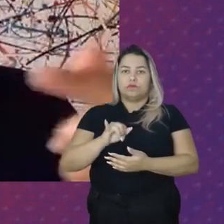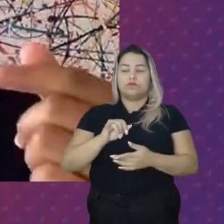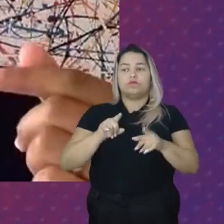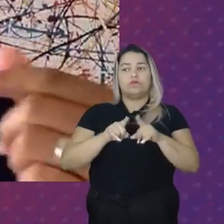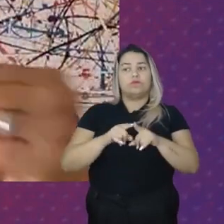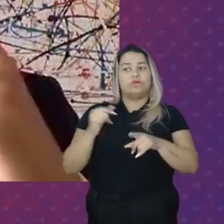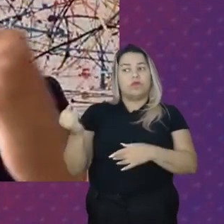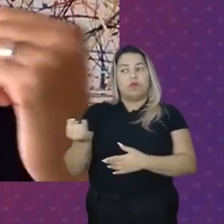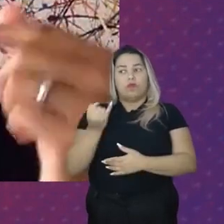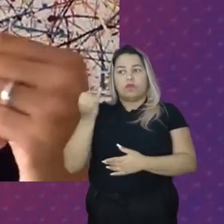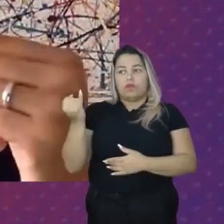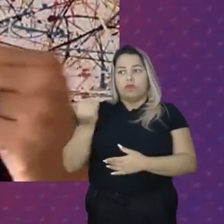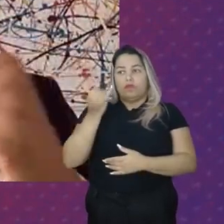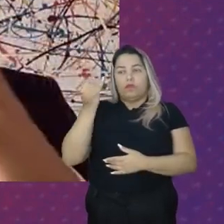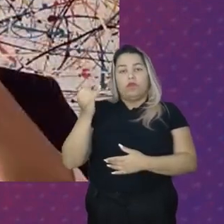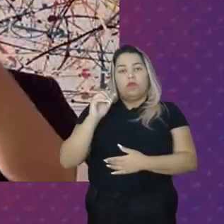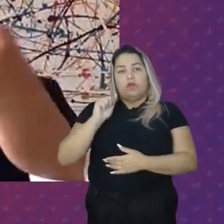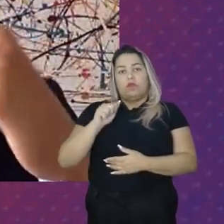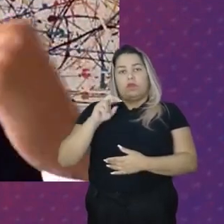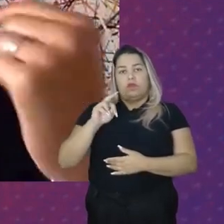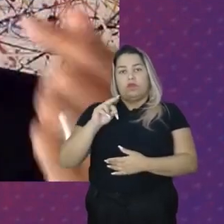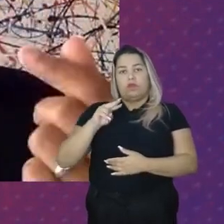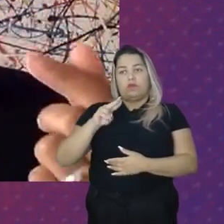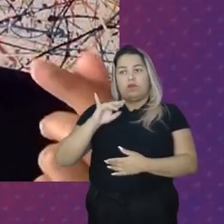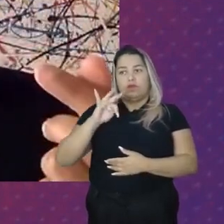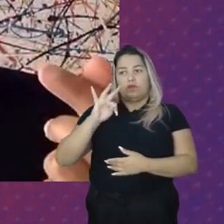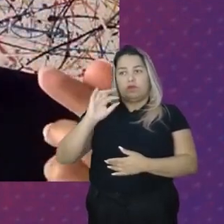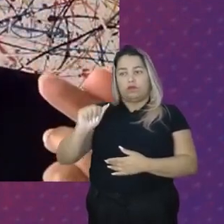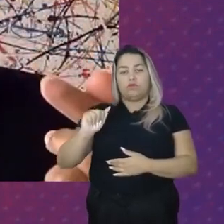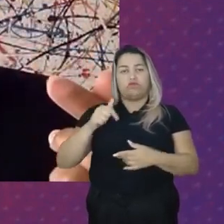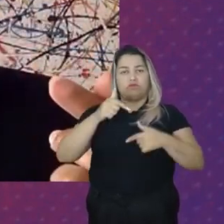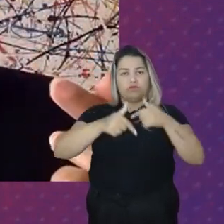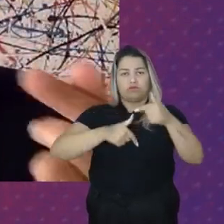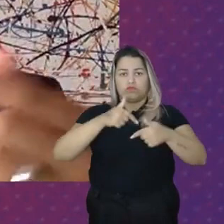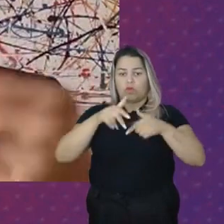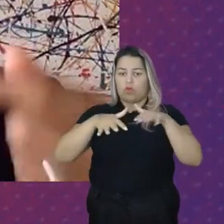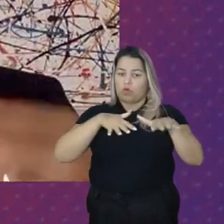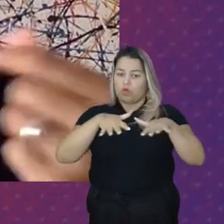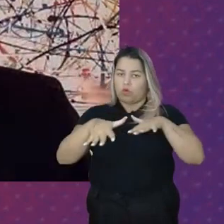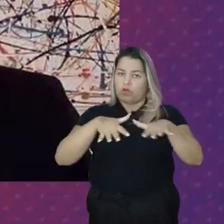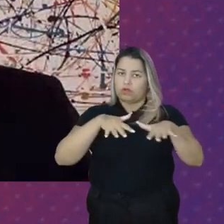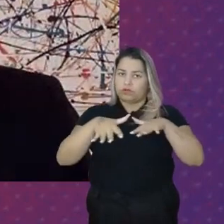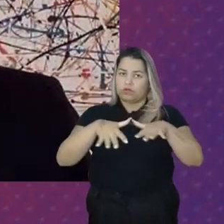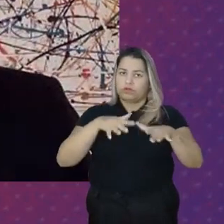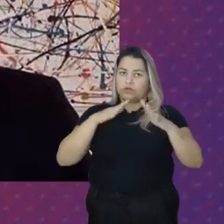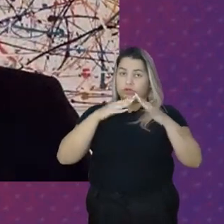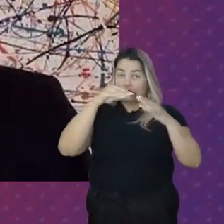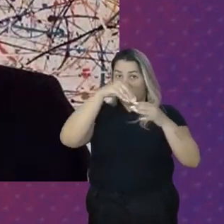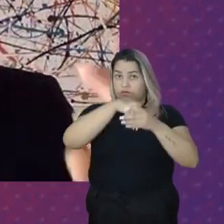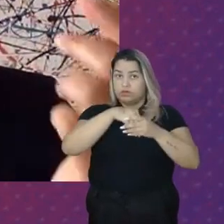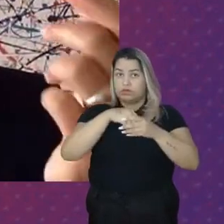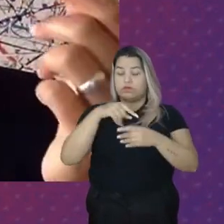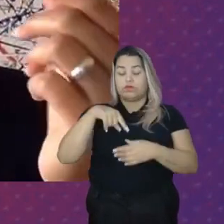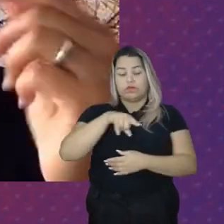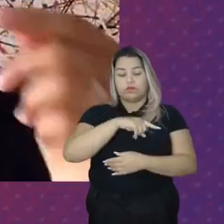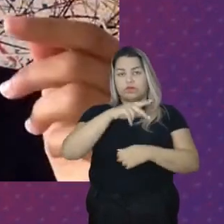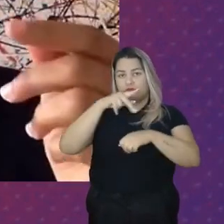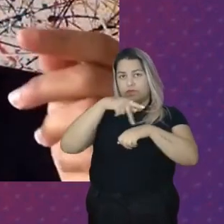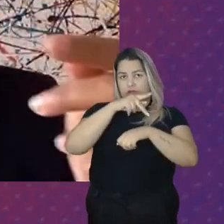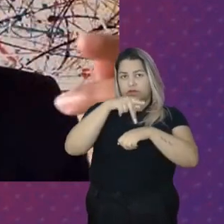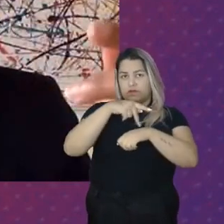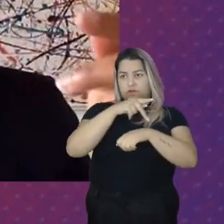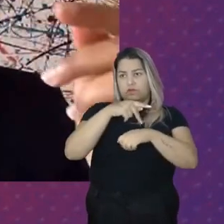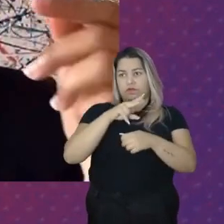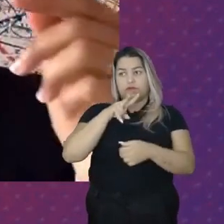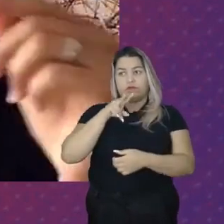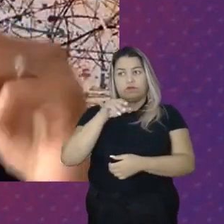mais importantes ativistas do movimento de trabalhadoras domésticas em nosso país, ela